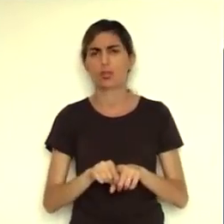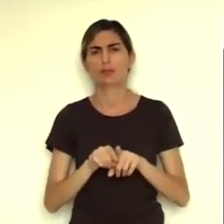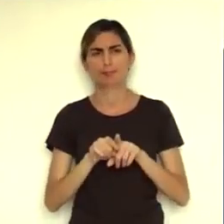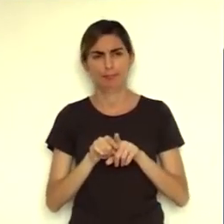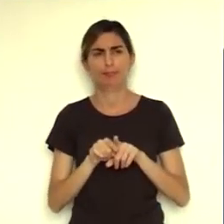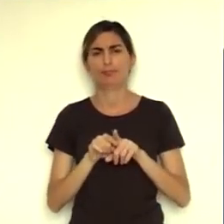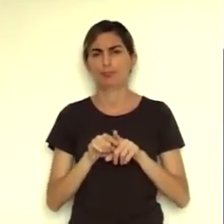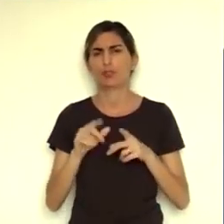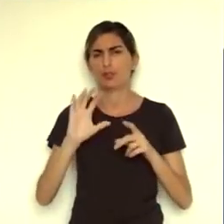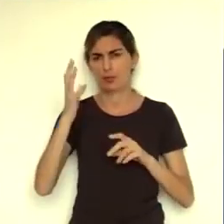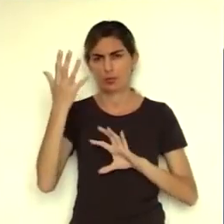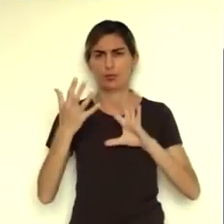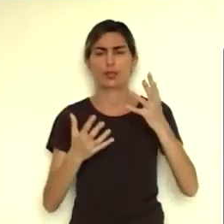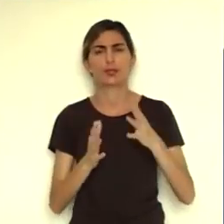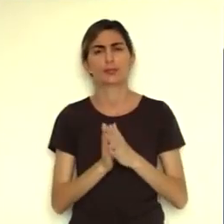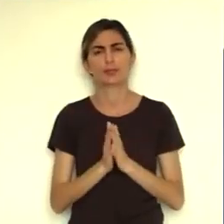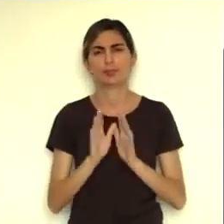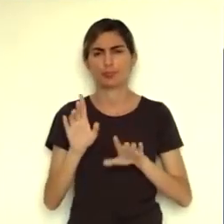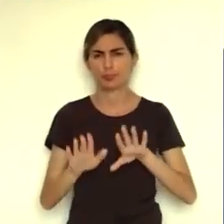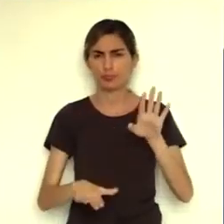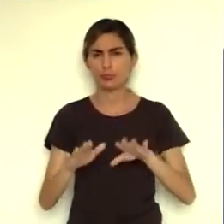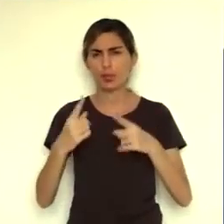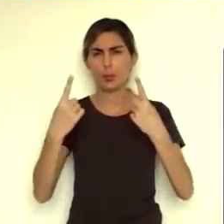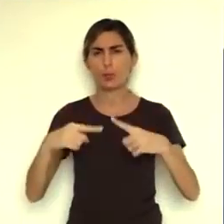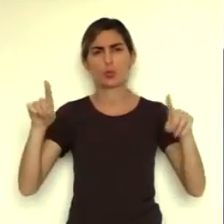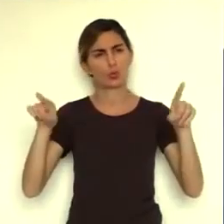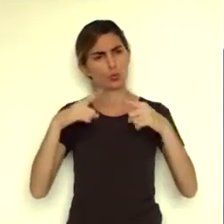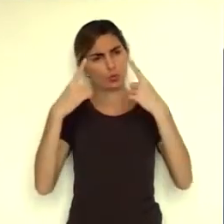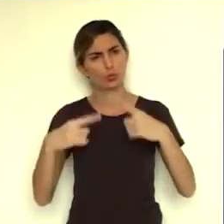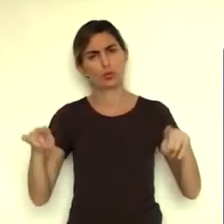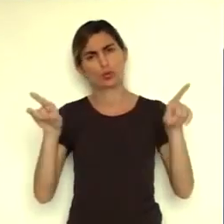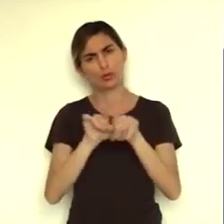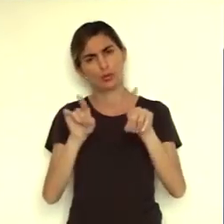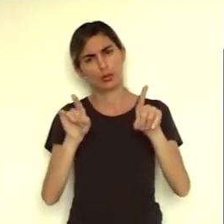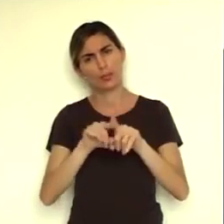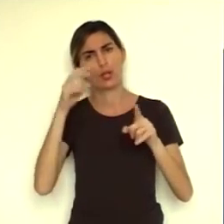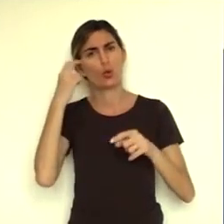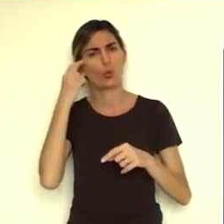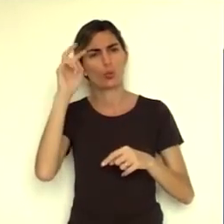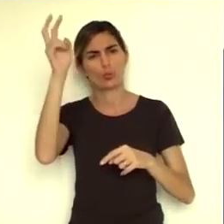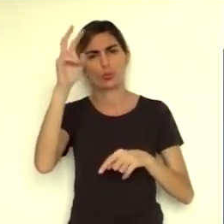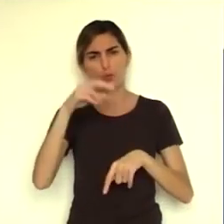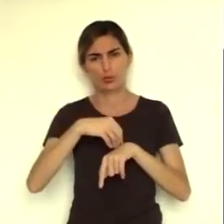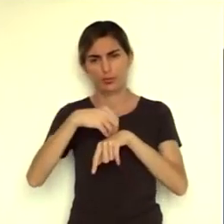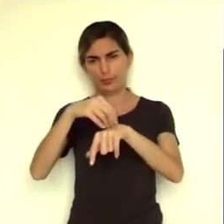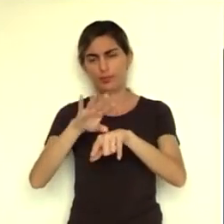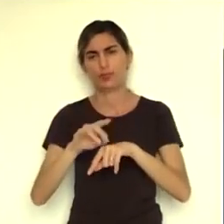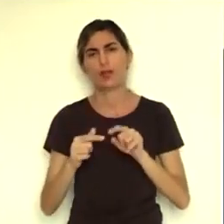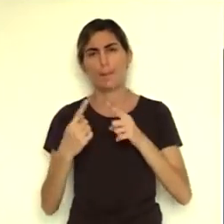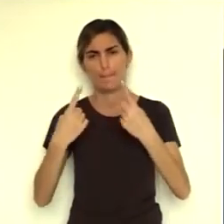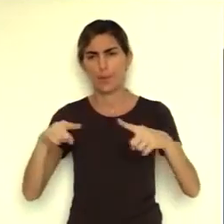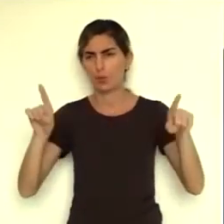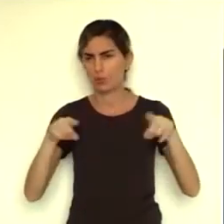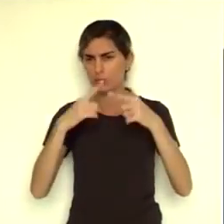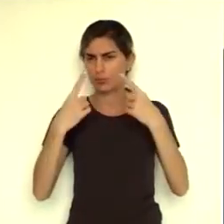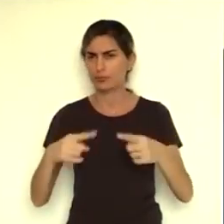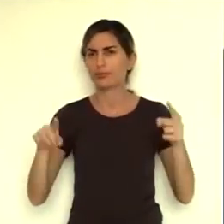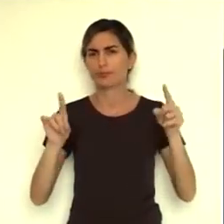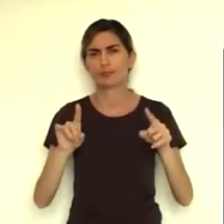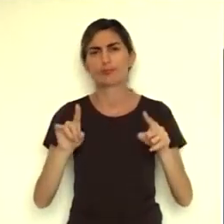essa sincronia ela também acontece. Do ponto de vista da música também, que é o ponto de vista cultural que a gente vai destacar,